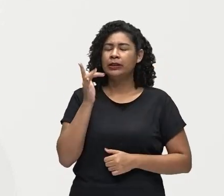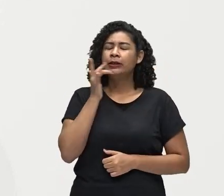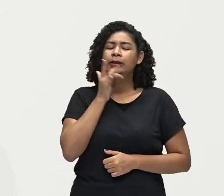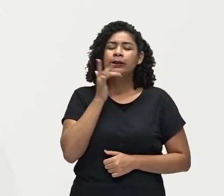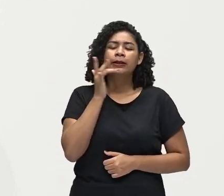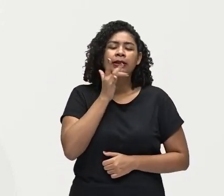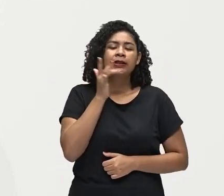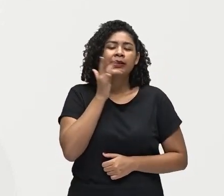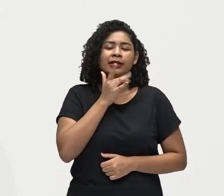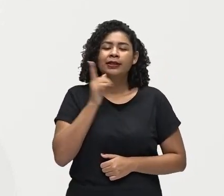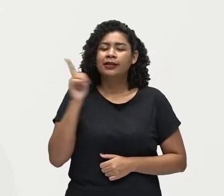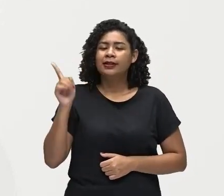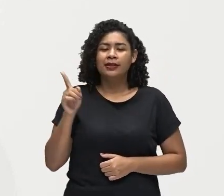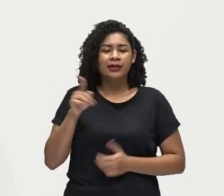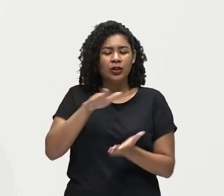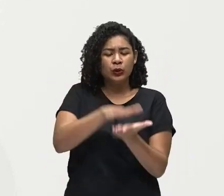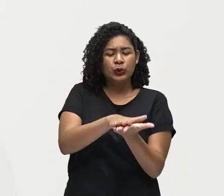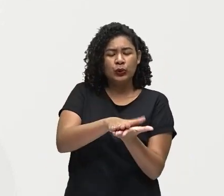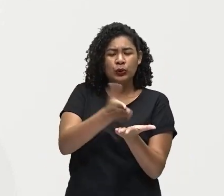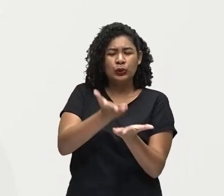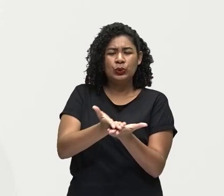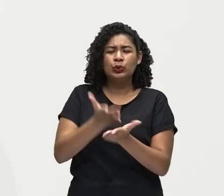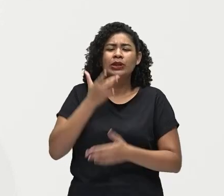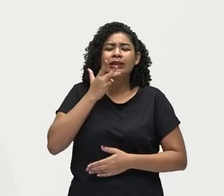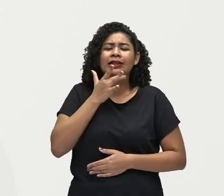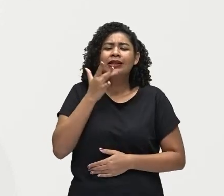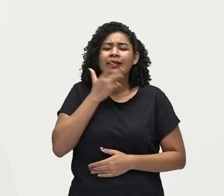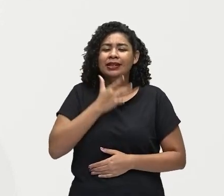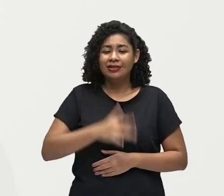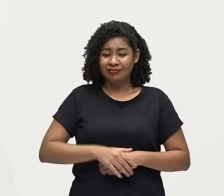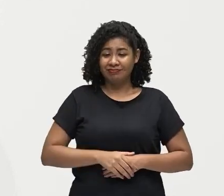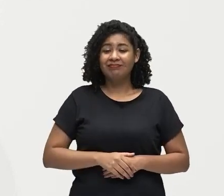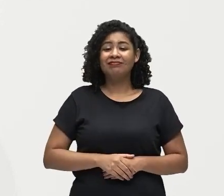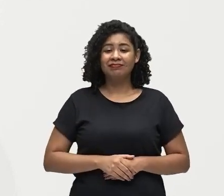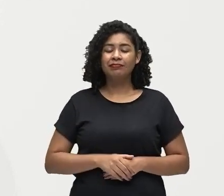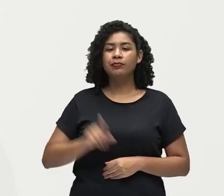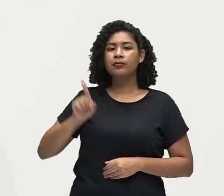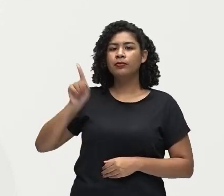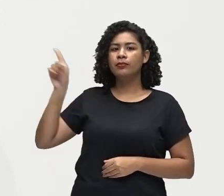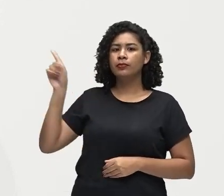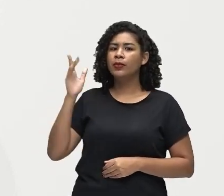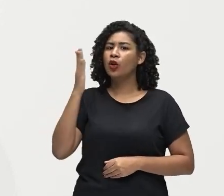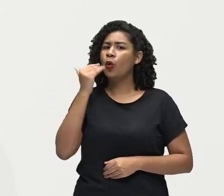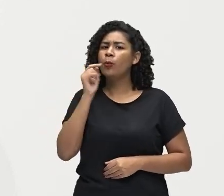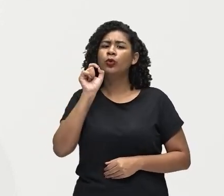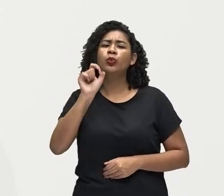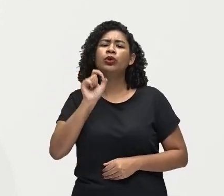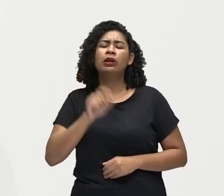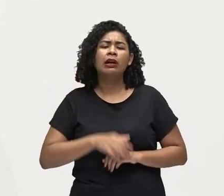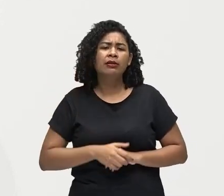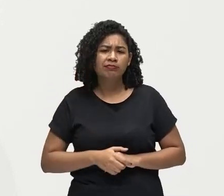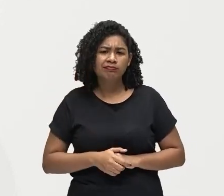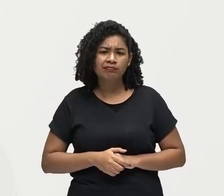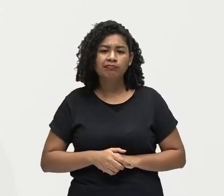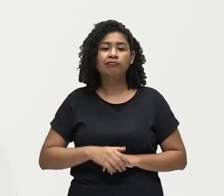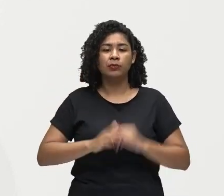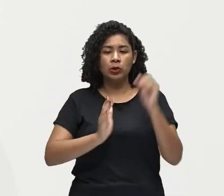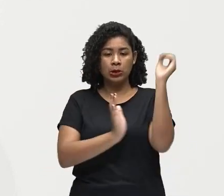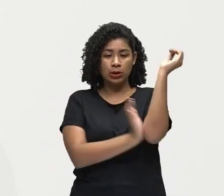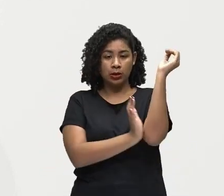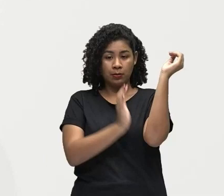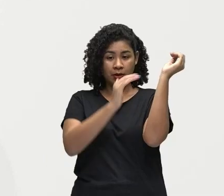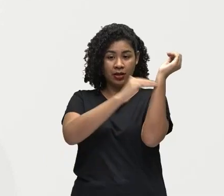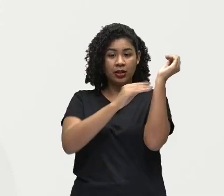caldeirada, ou frito. Então, olha só, do que o tambaqui se alimenta, né? O tambaqui, ele vai se alimentar